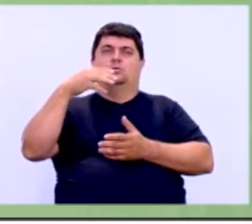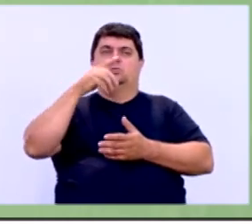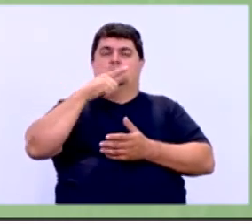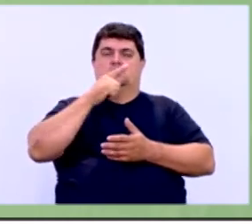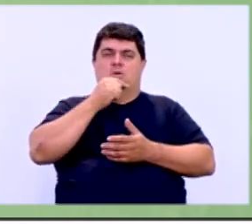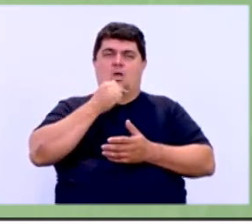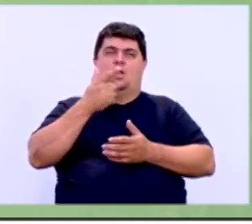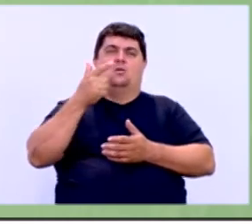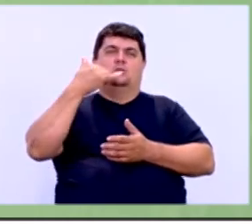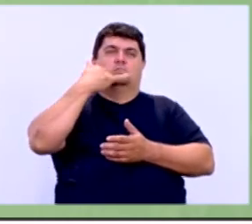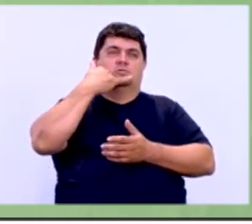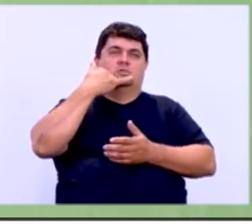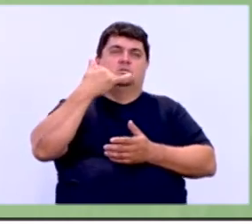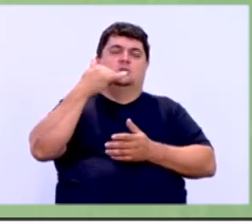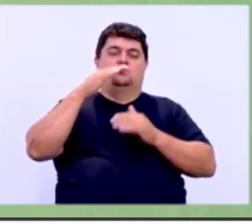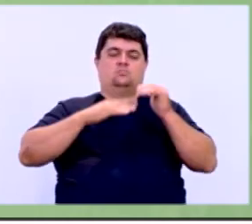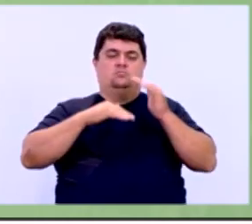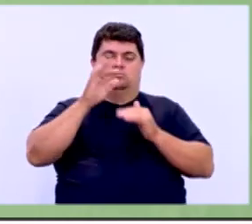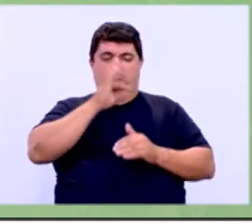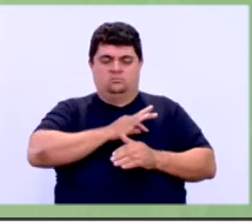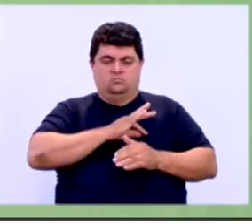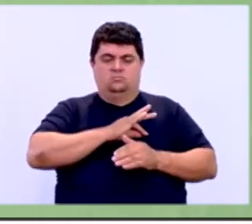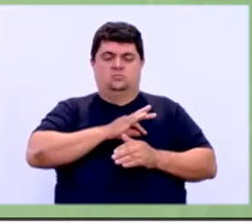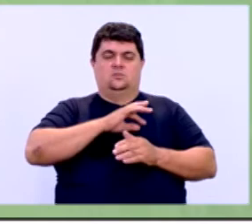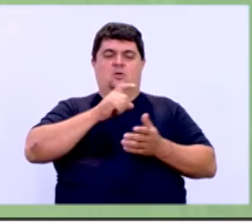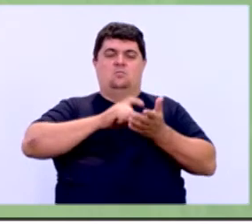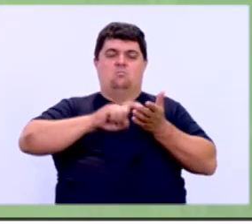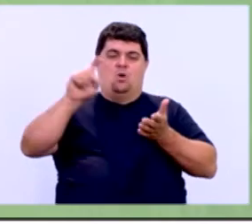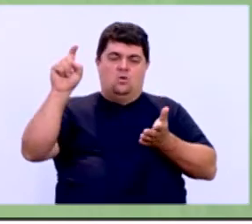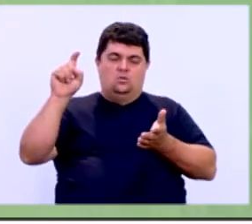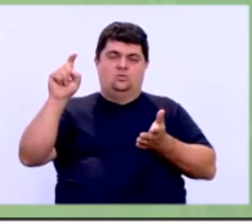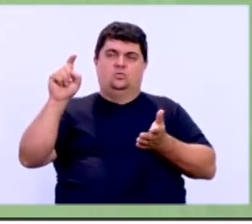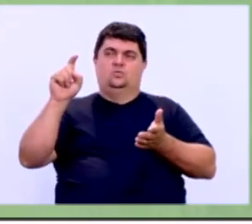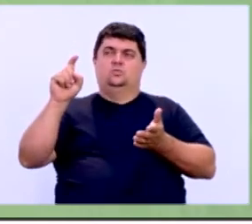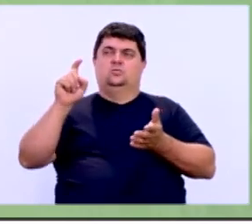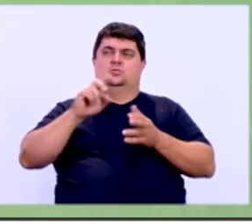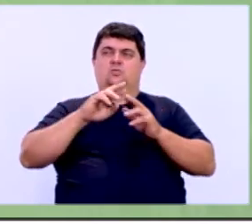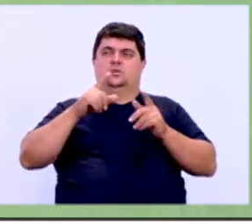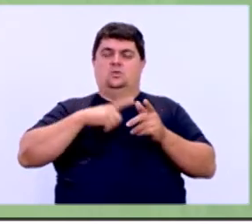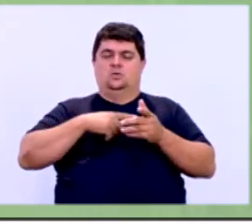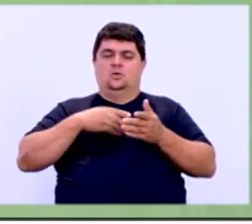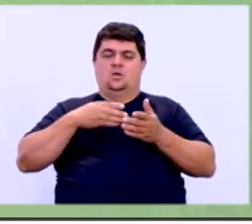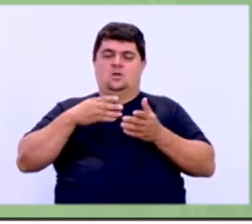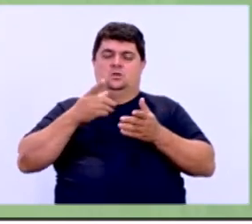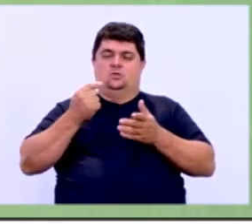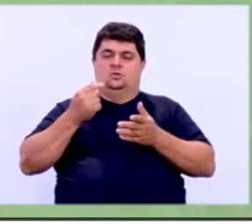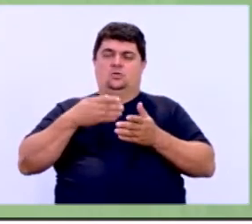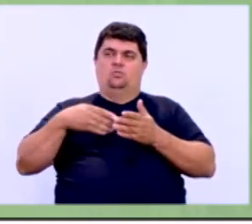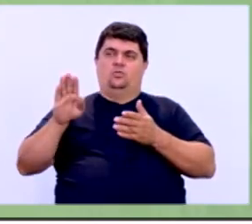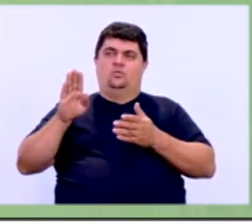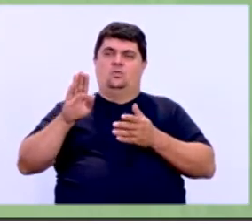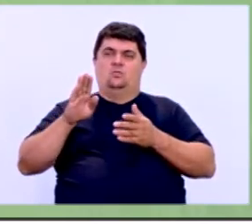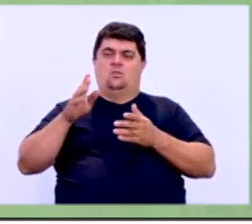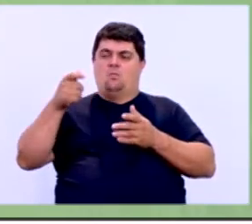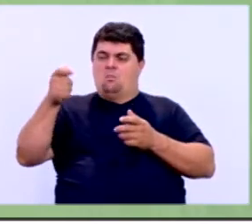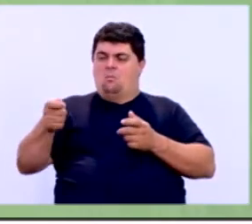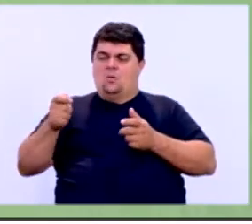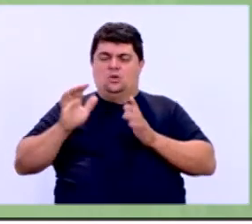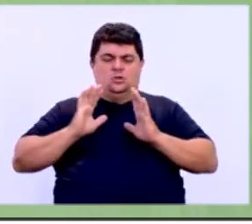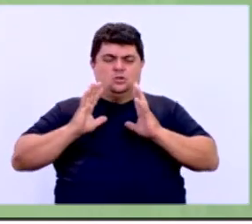água, telefone, funcionário, impostos. Está saindo dinheiro da minha empresa. Mas depois que